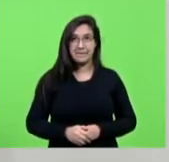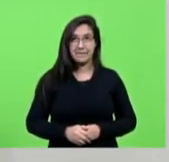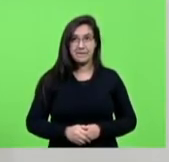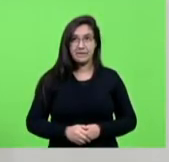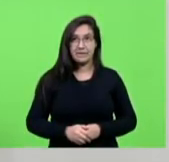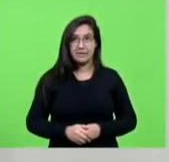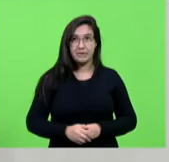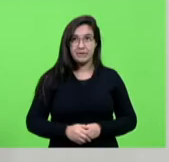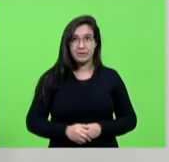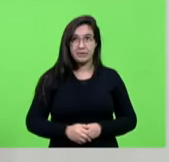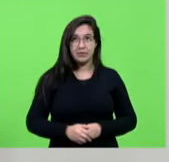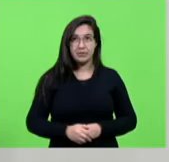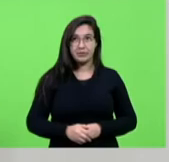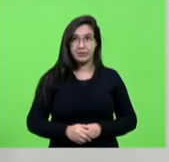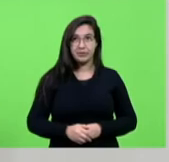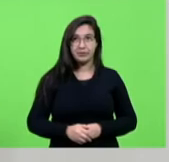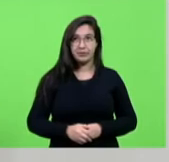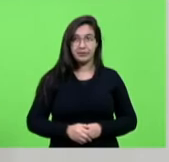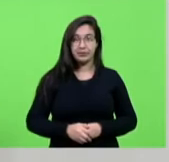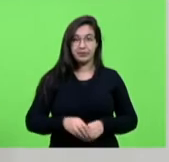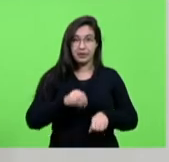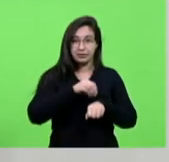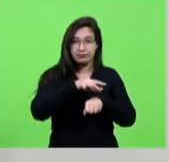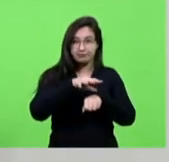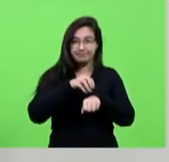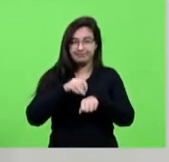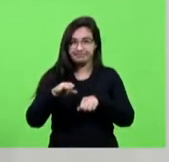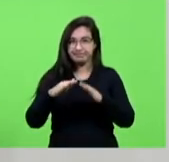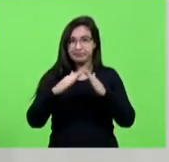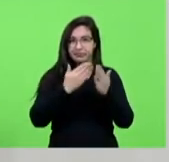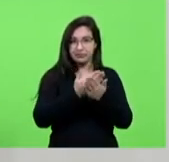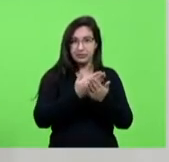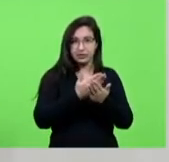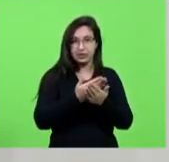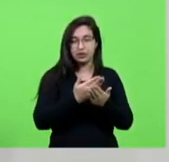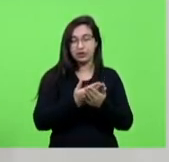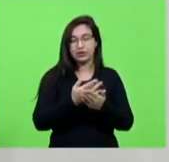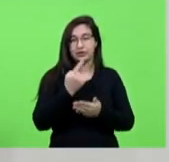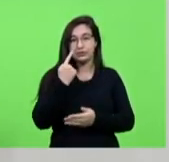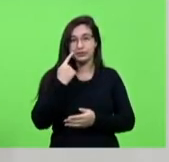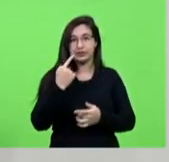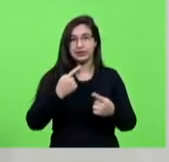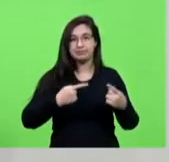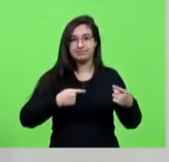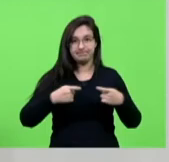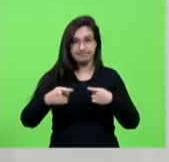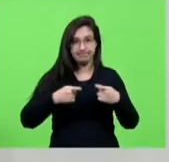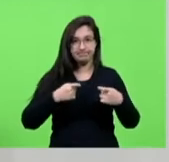Distribuição da próxima escola. Assim nós não vamos encampar uma guerra com isso aí.